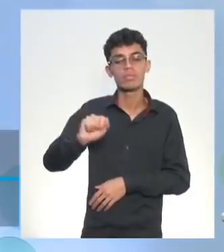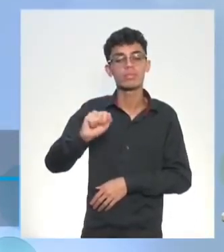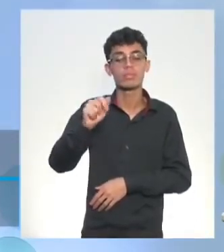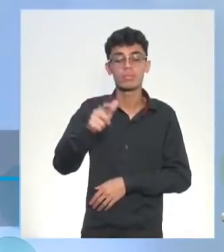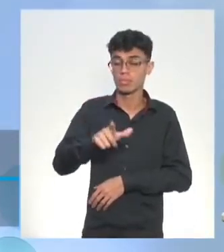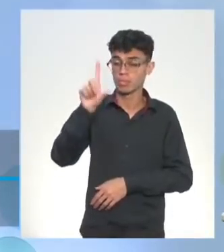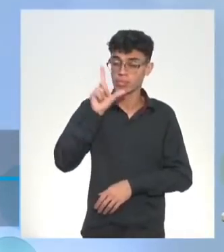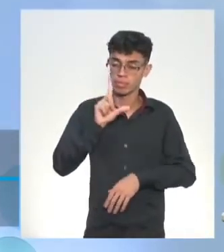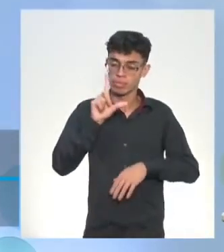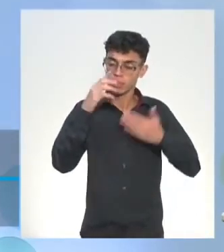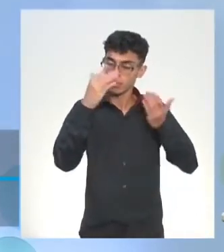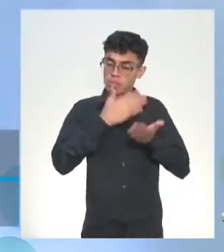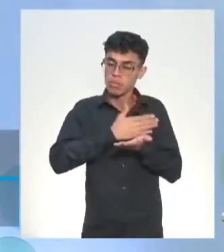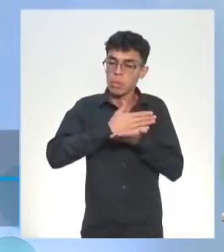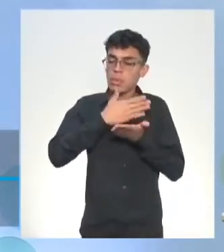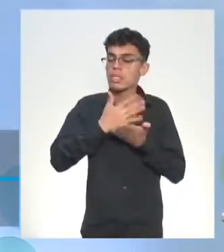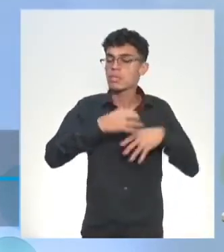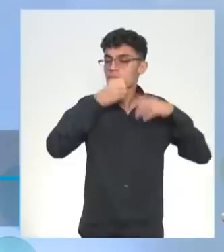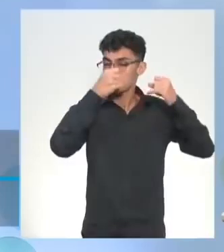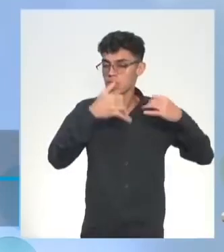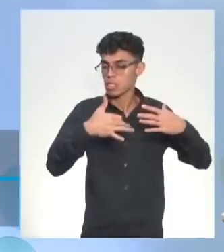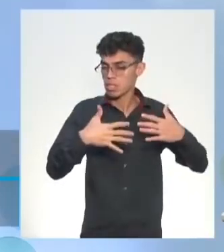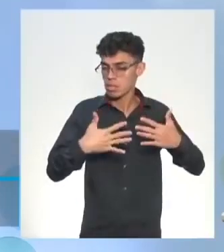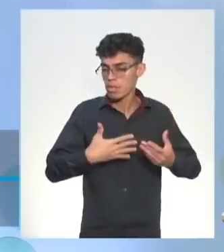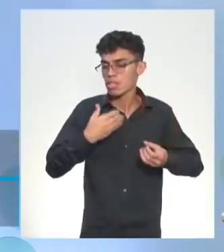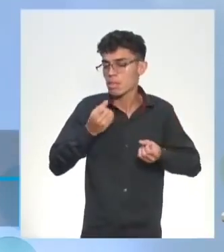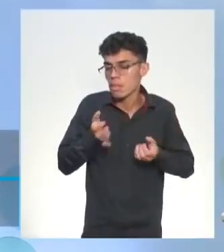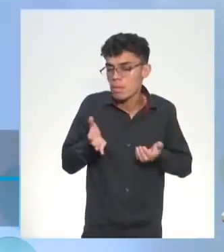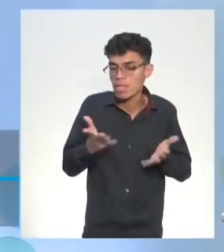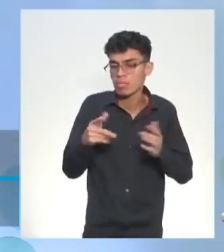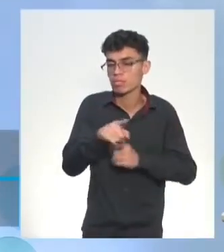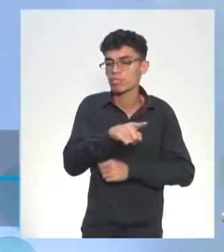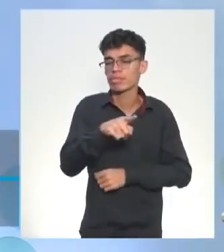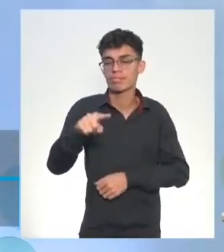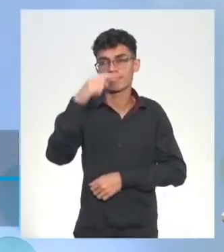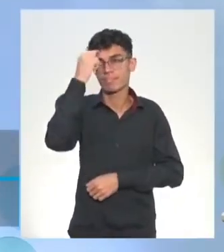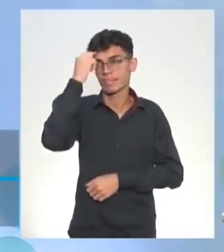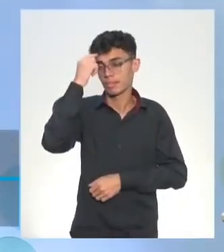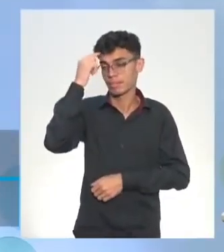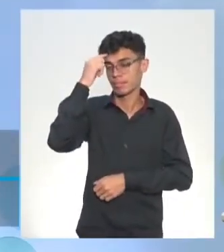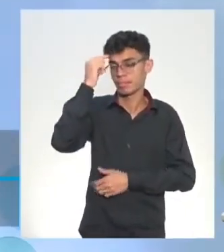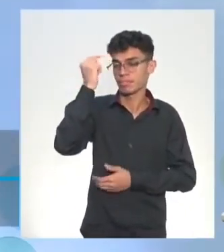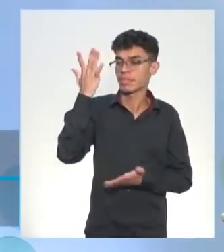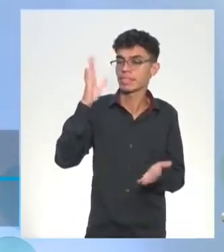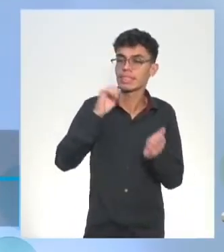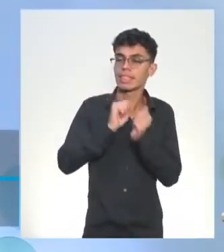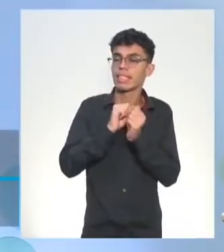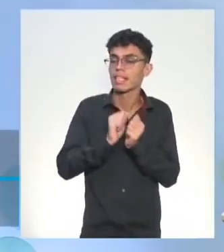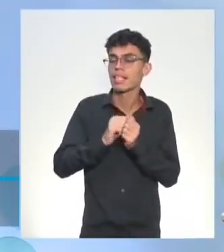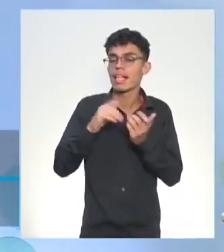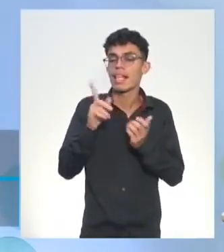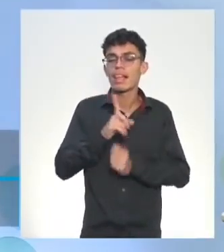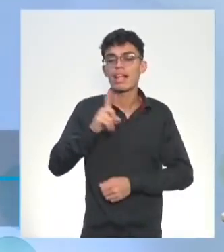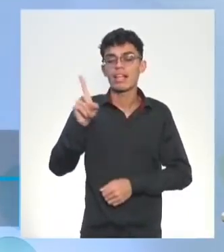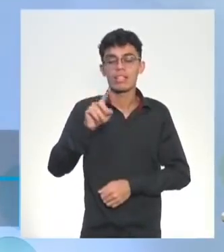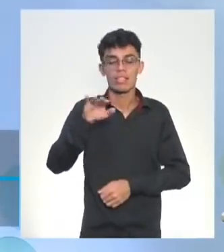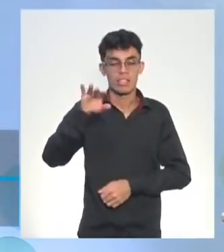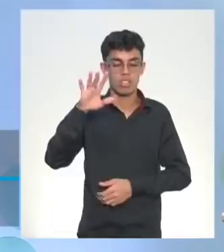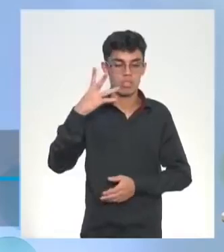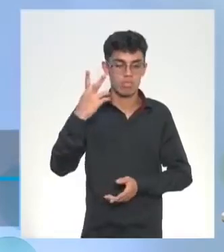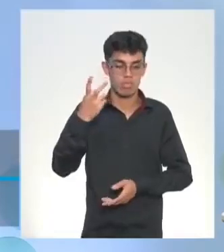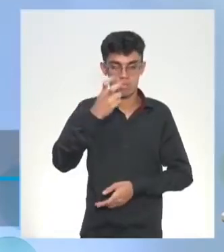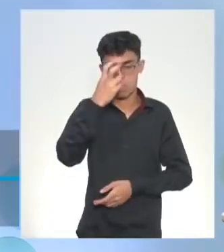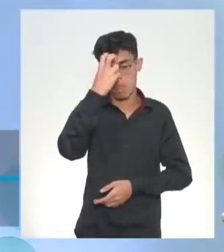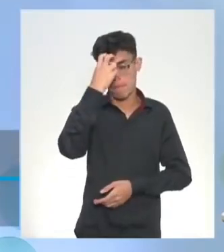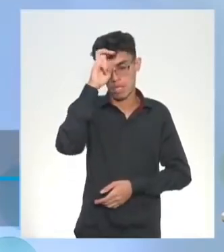com vocês tentando dar uma motivação. Nós vamos tentar pensar conforme os egípcios, os babilônios,